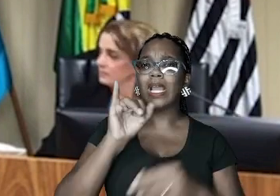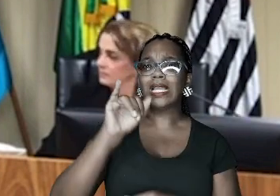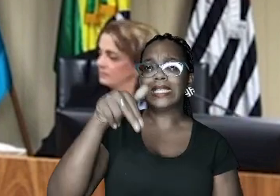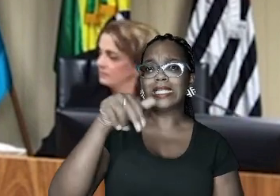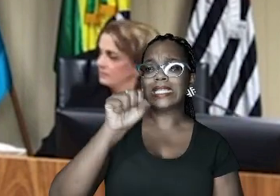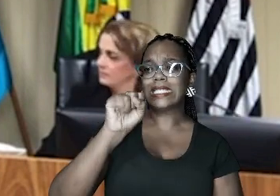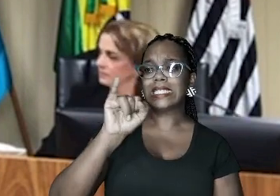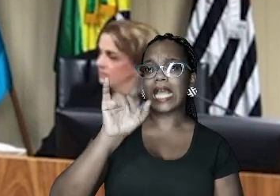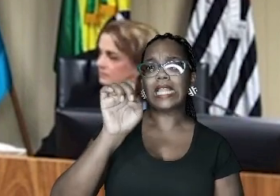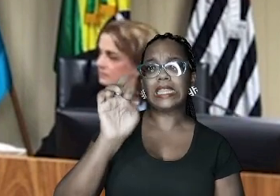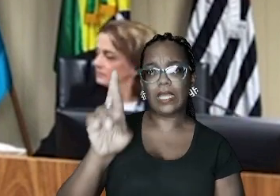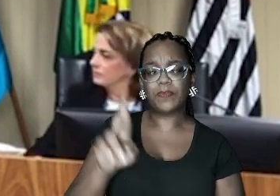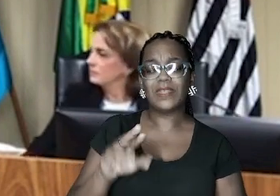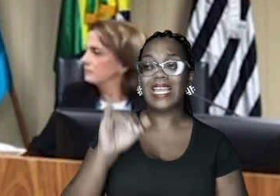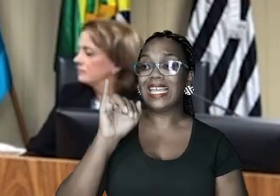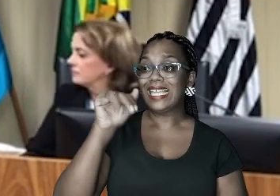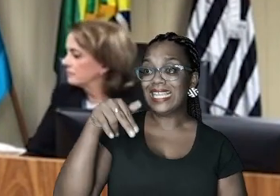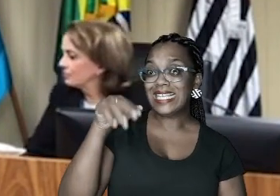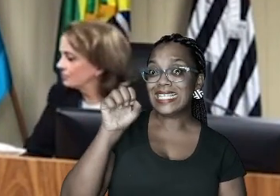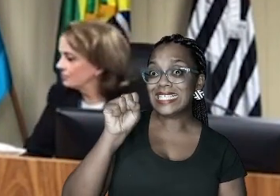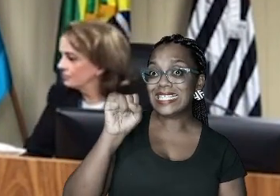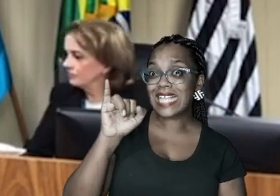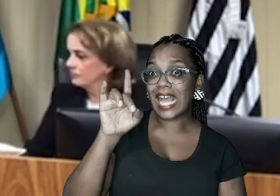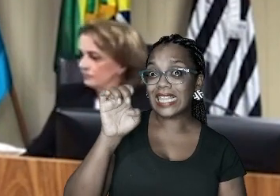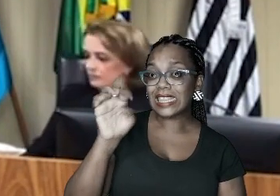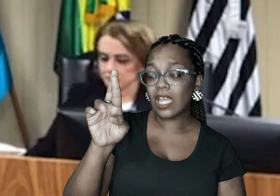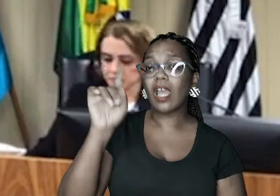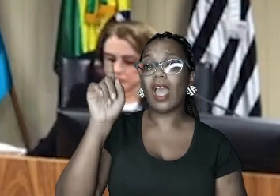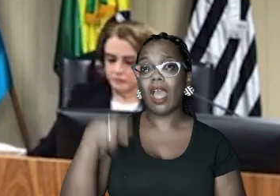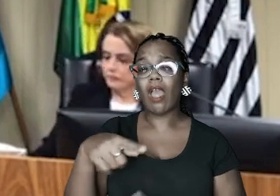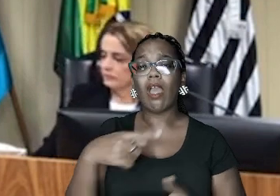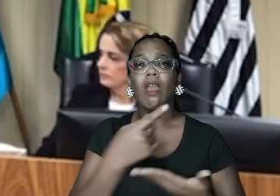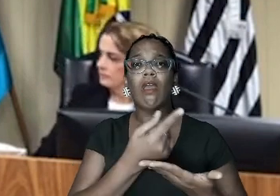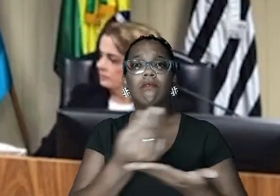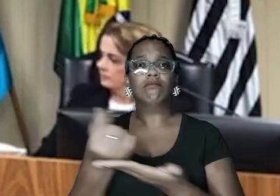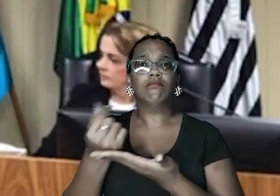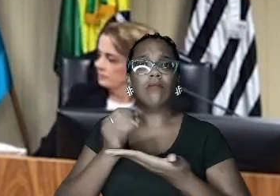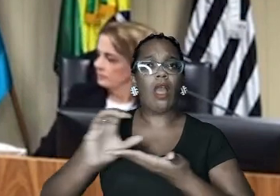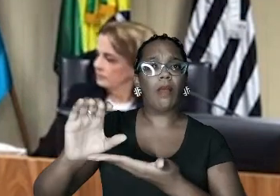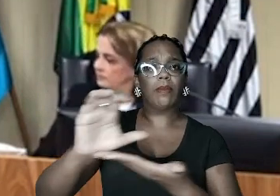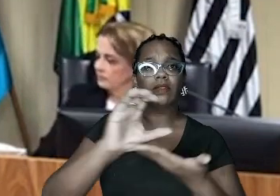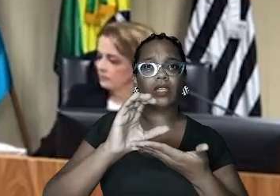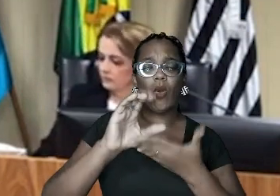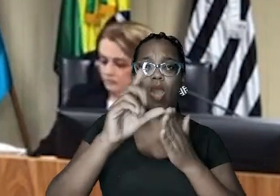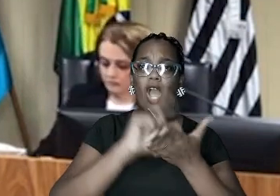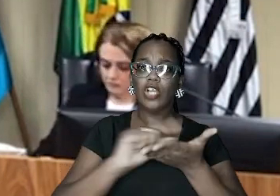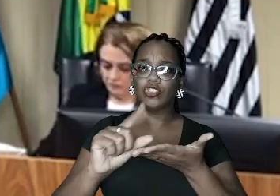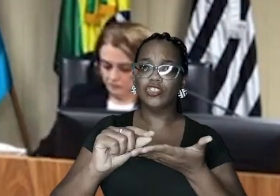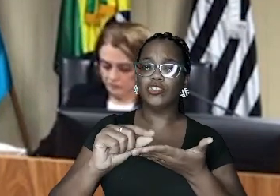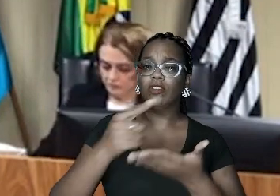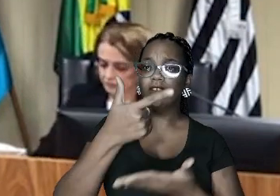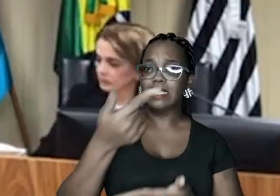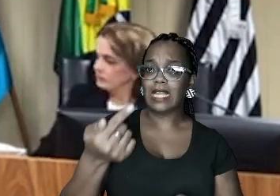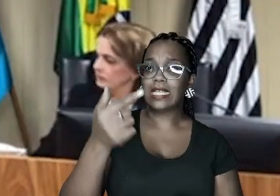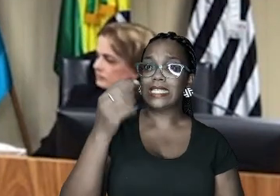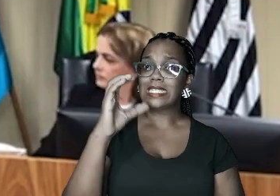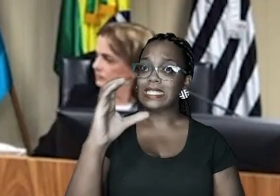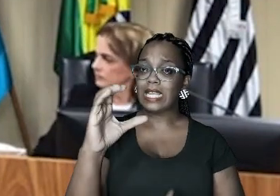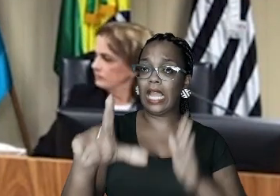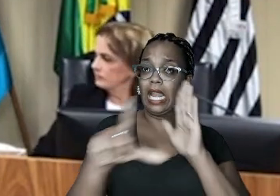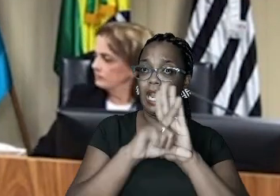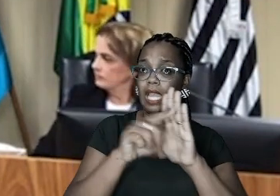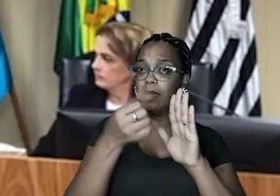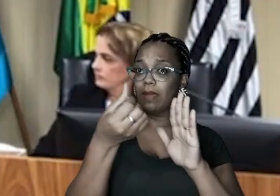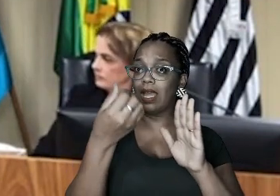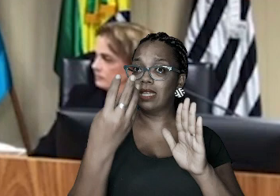não somente o de ensaio de manipulação de mercado de capitais do artigo 27 c da lei 6385 de 76 e o Crime